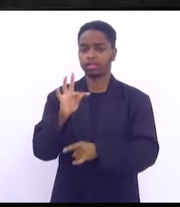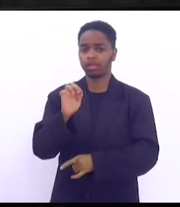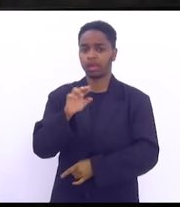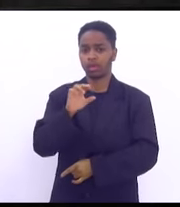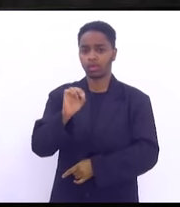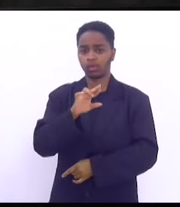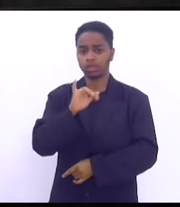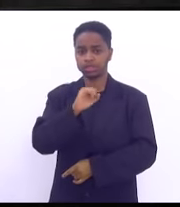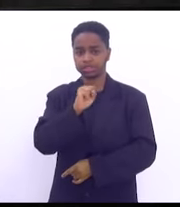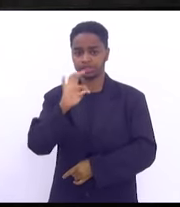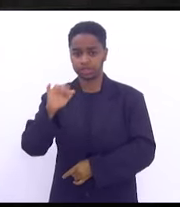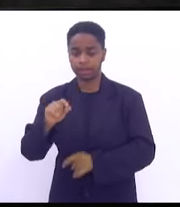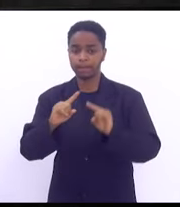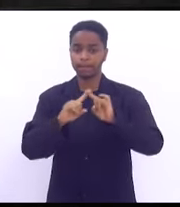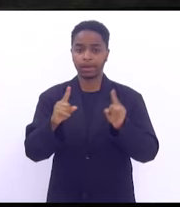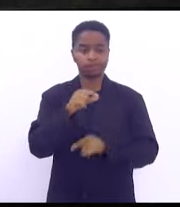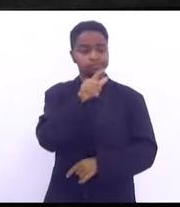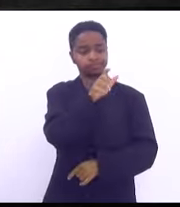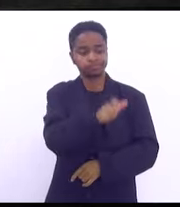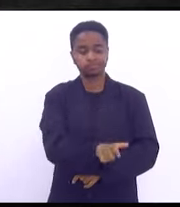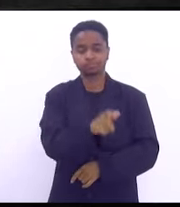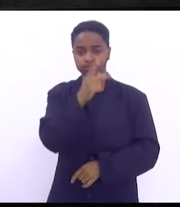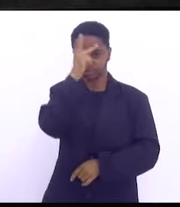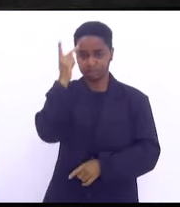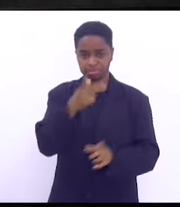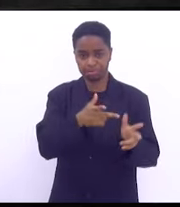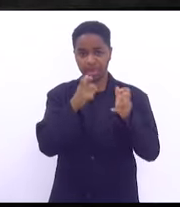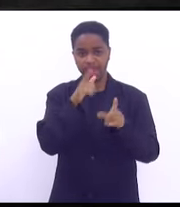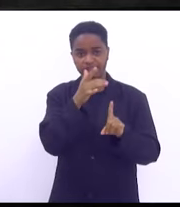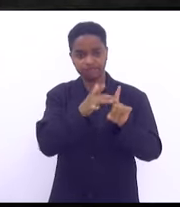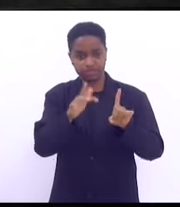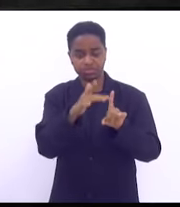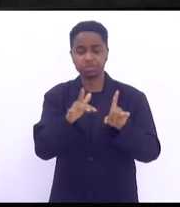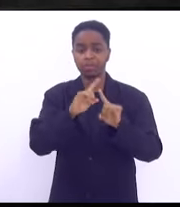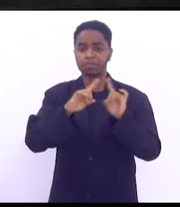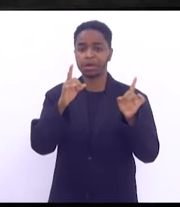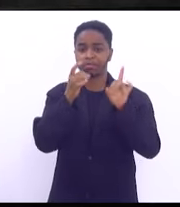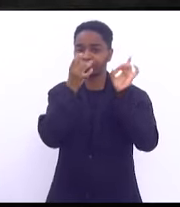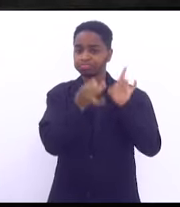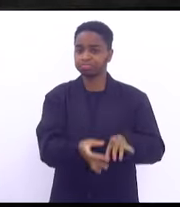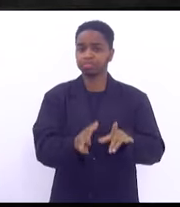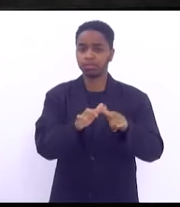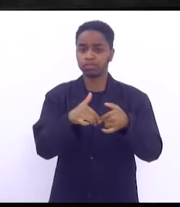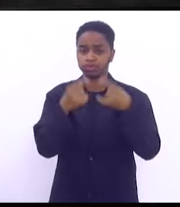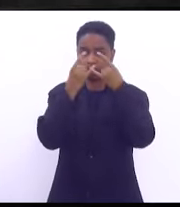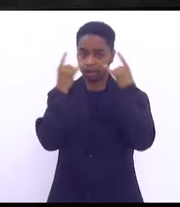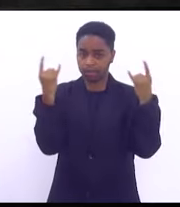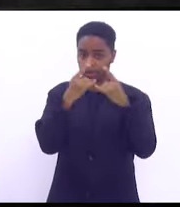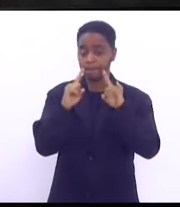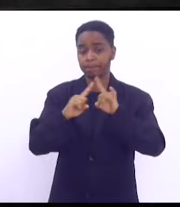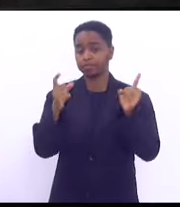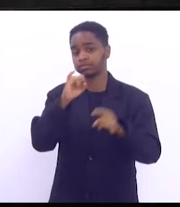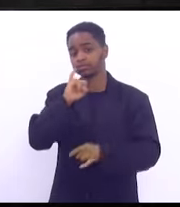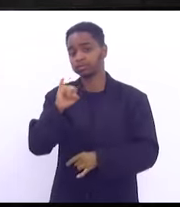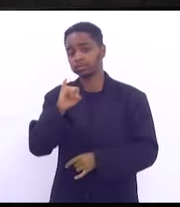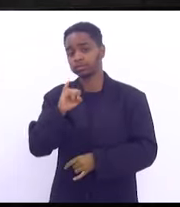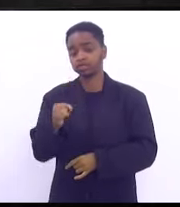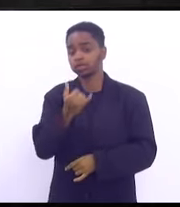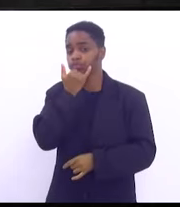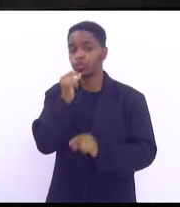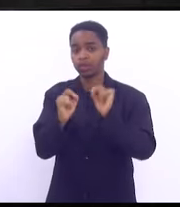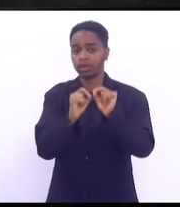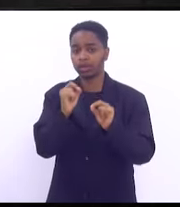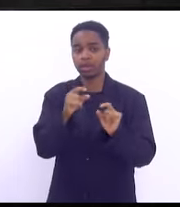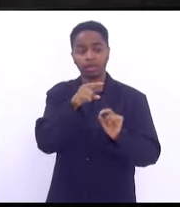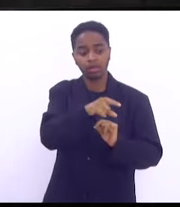como vítima da sociedade e que se tornou esse lixo por conta do capitalismo. Porque a justificativa sempre é: o cara